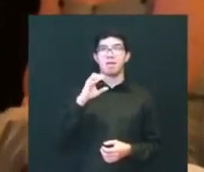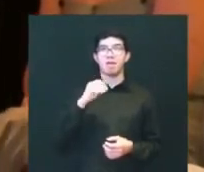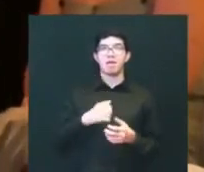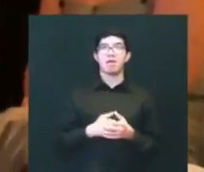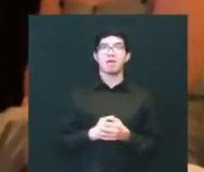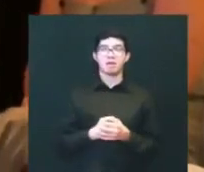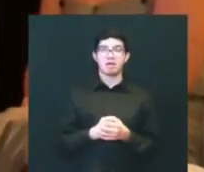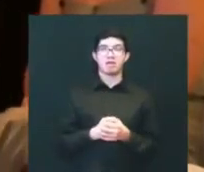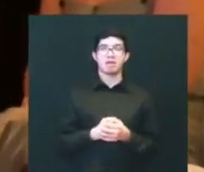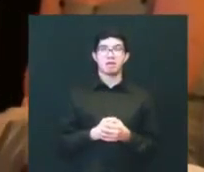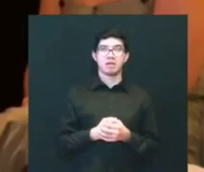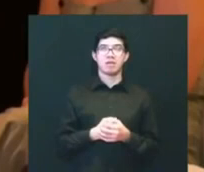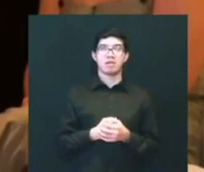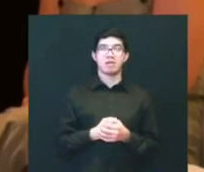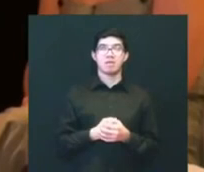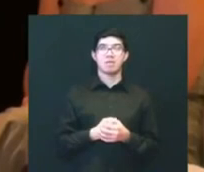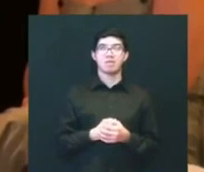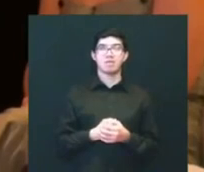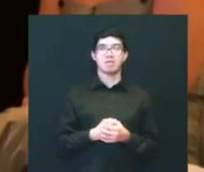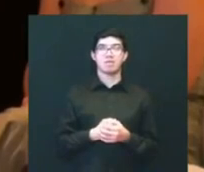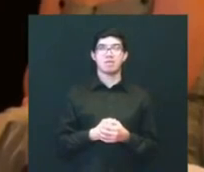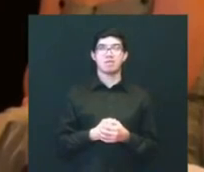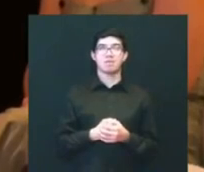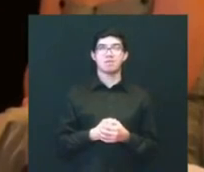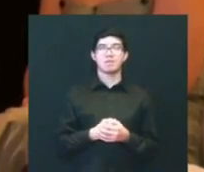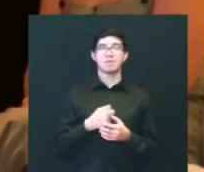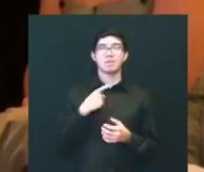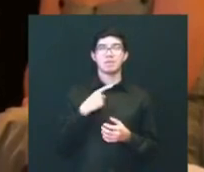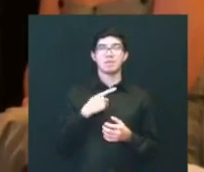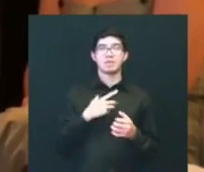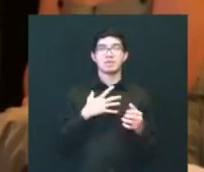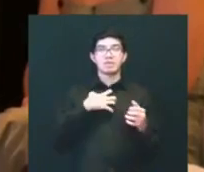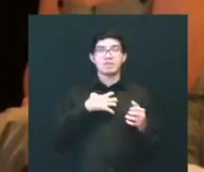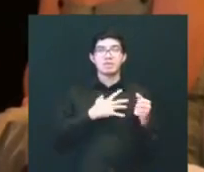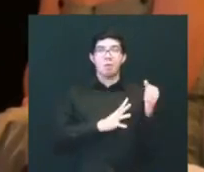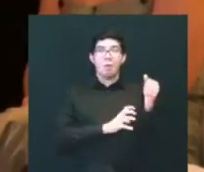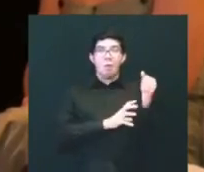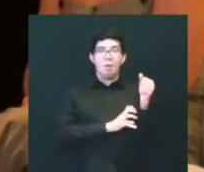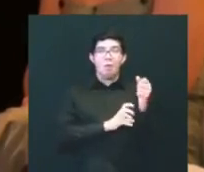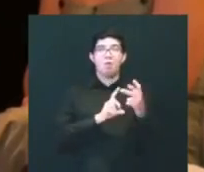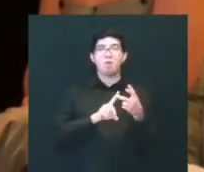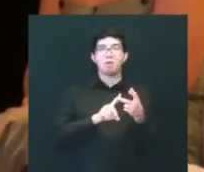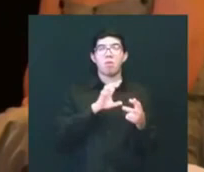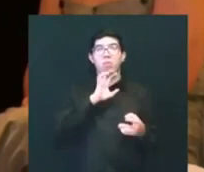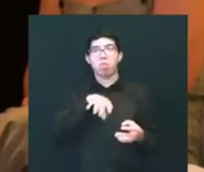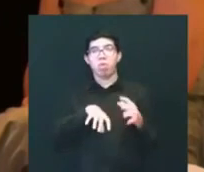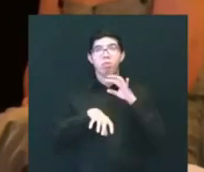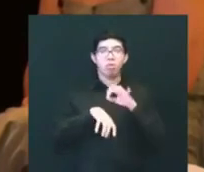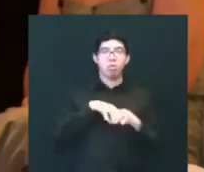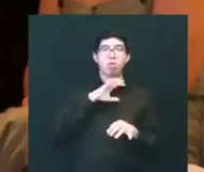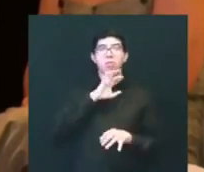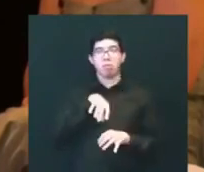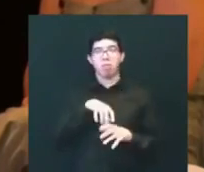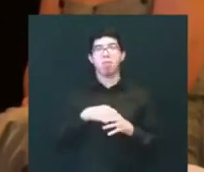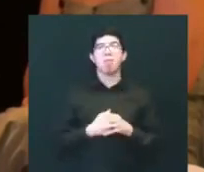nesse tratamento, eu cheguei a ter muitas câimbras, cheguei a ter muita questão de vômitos, e com o decorrer